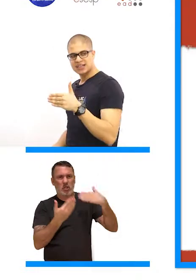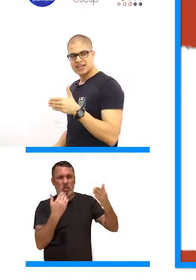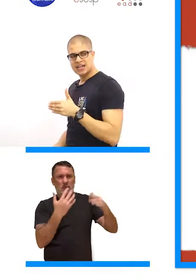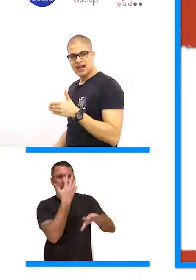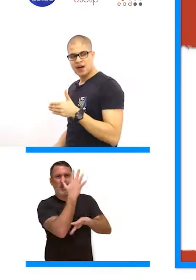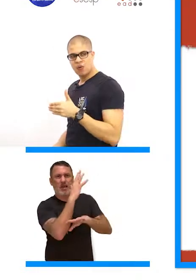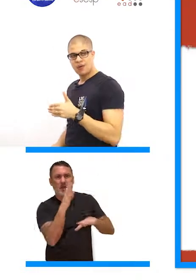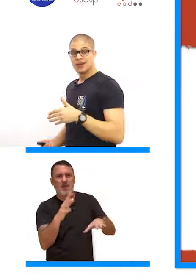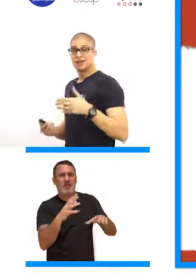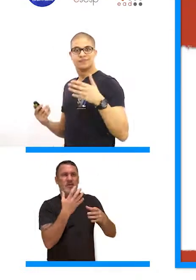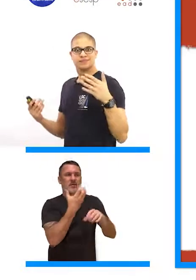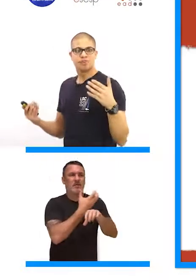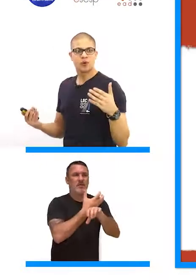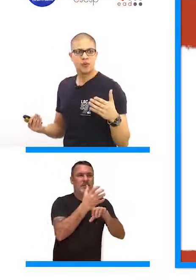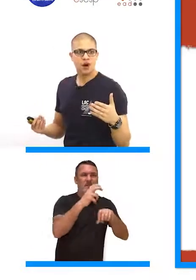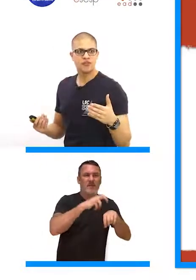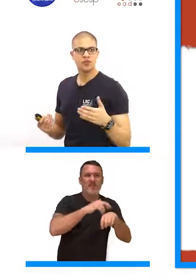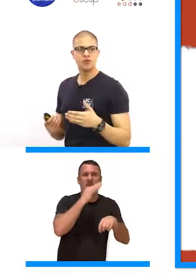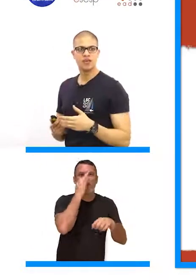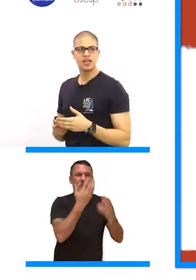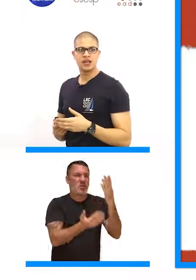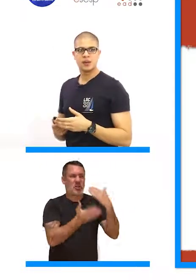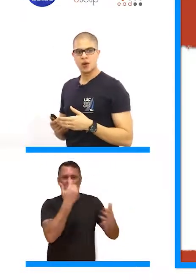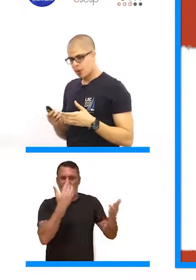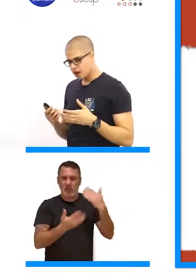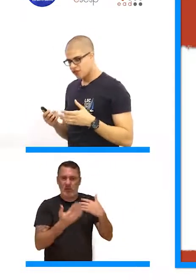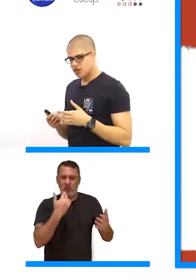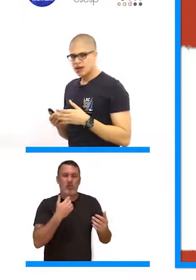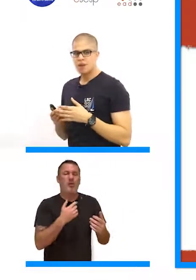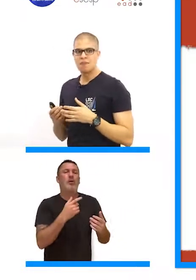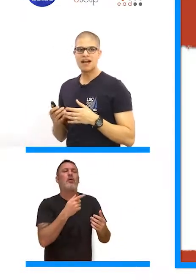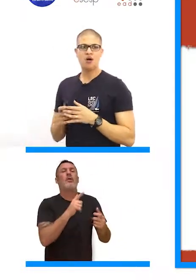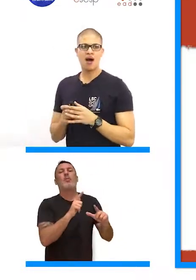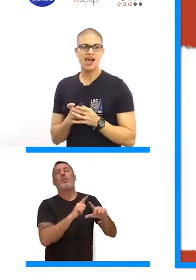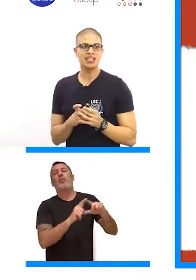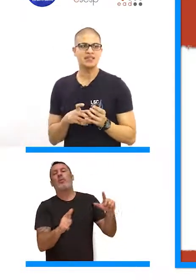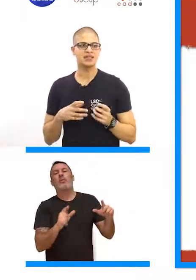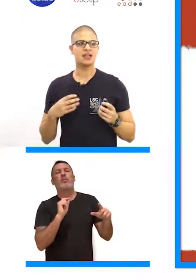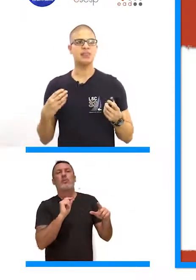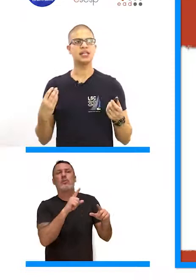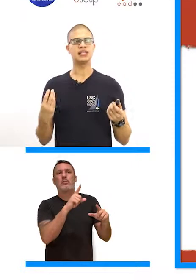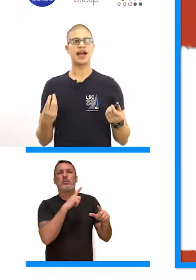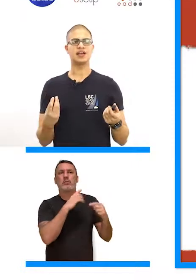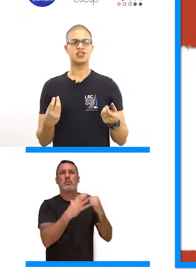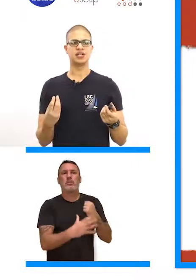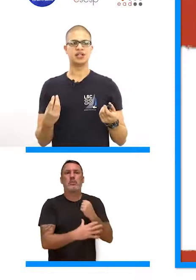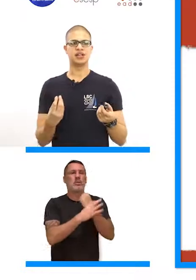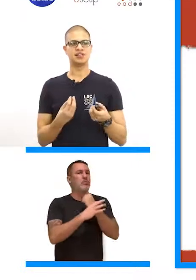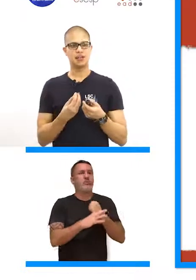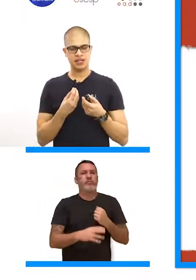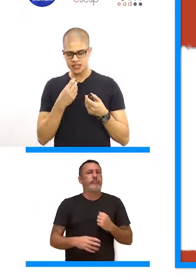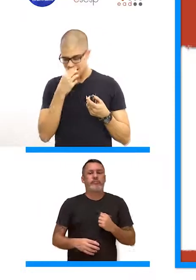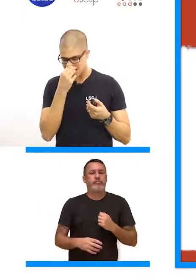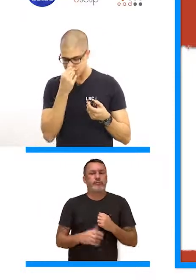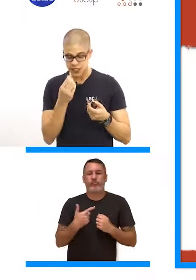deste material promove o quê? Promove maior